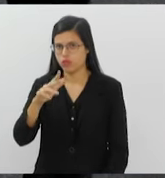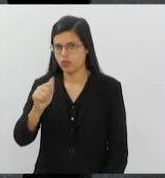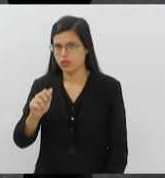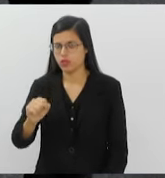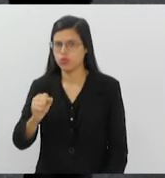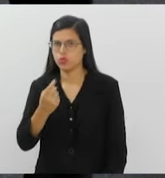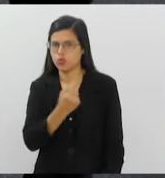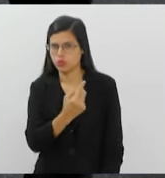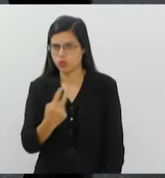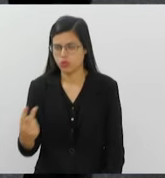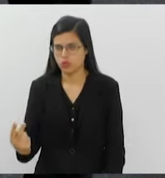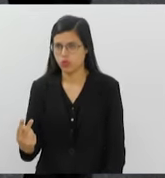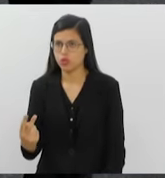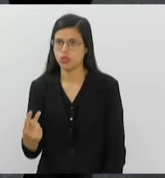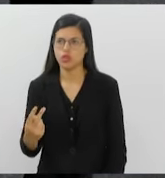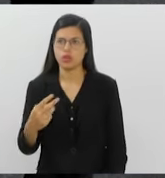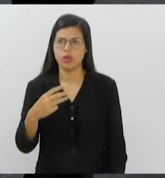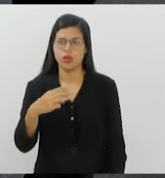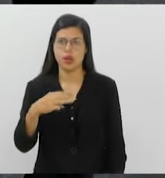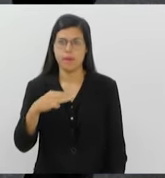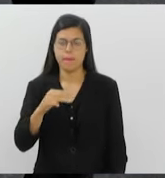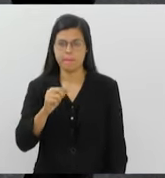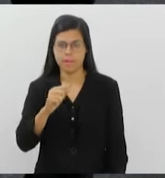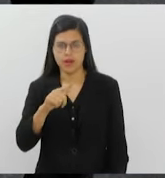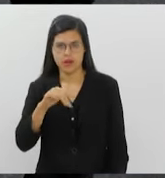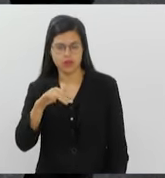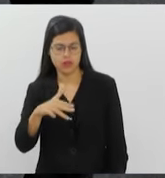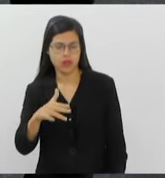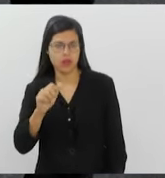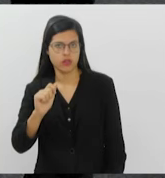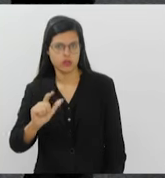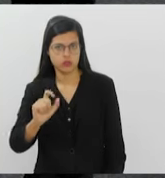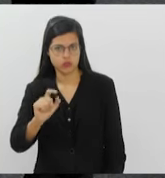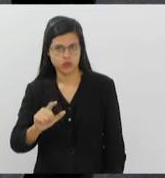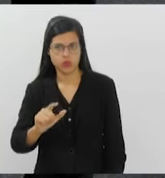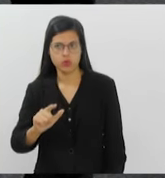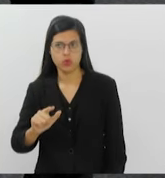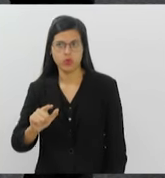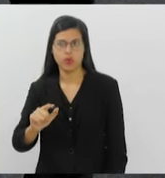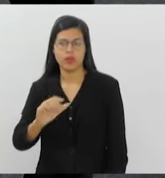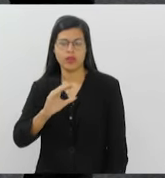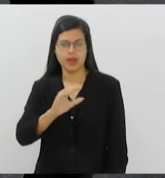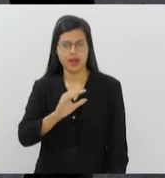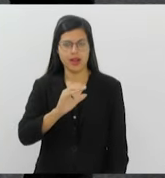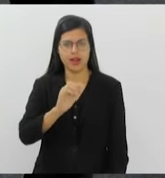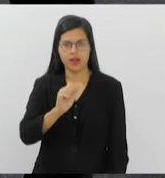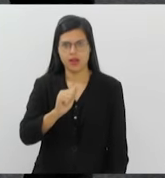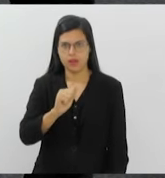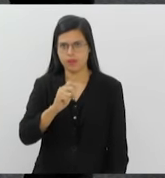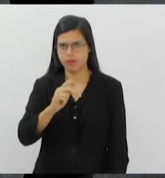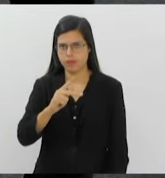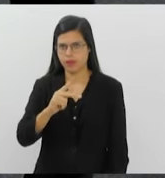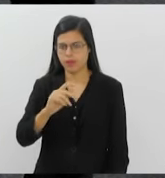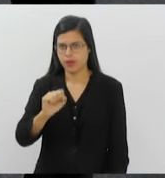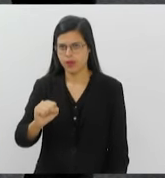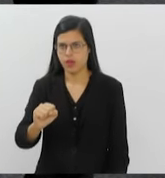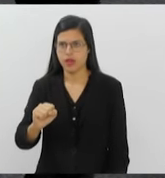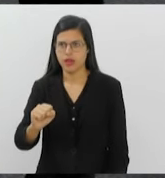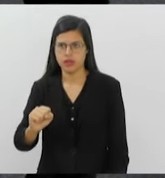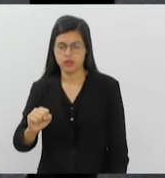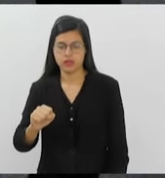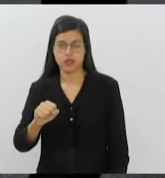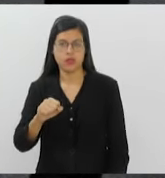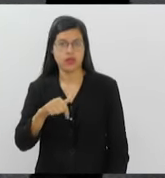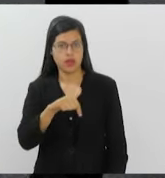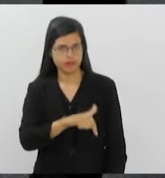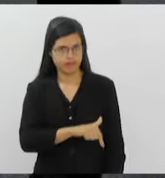2, Marlim Azul, GNA e KPS, que está em Balsas. Essas